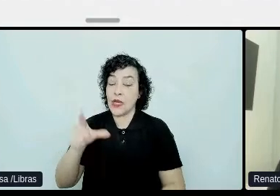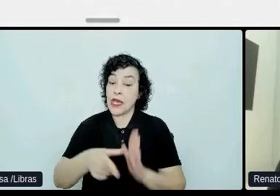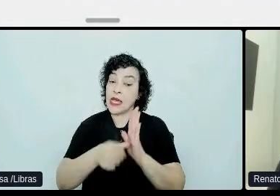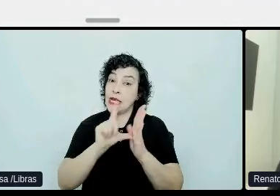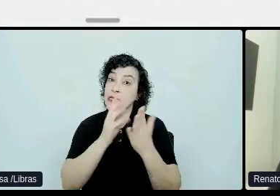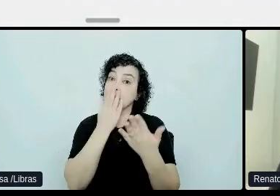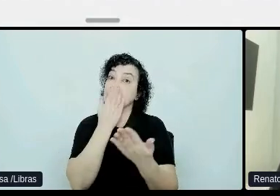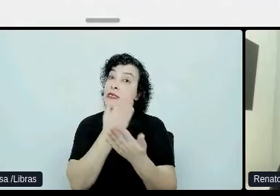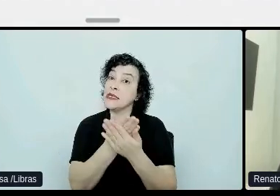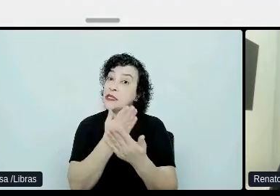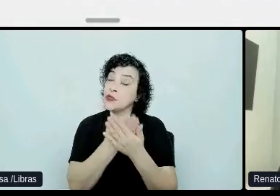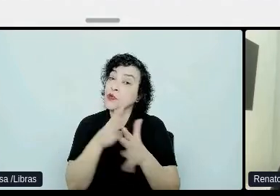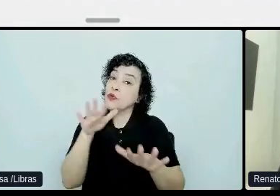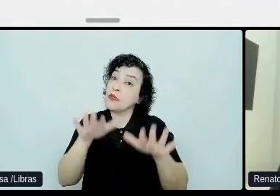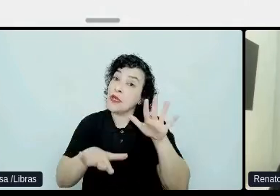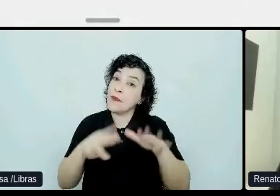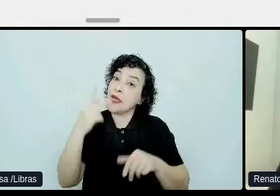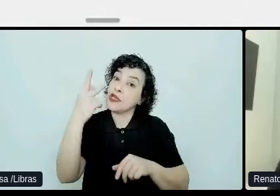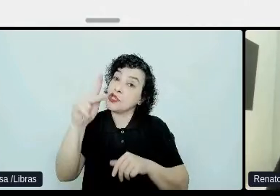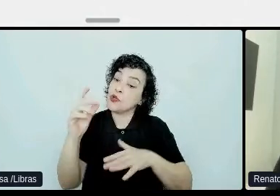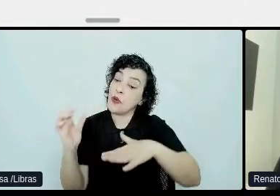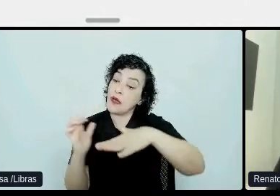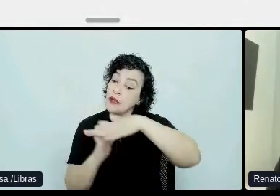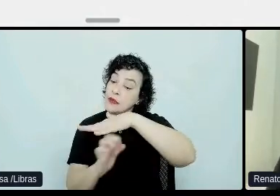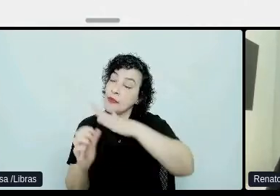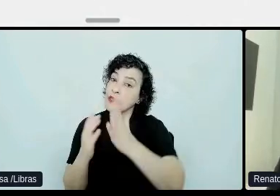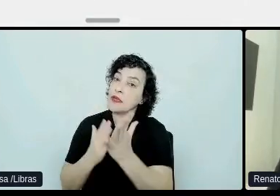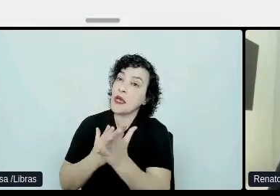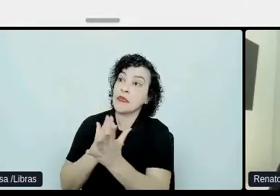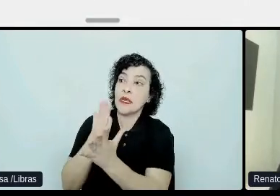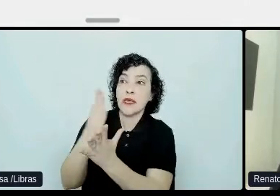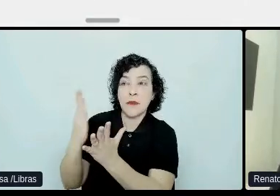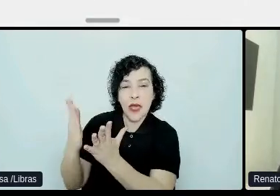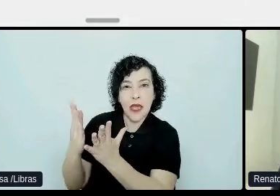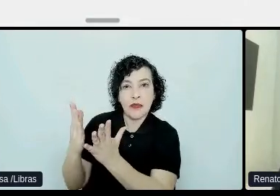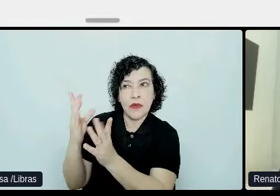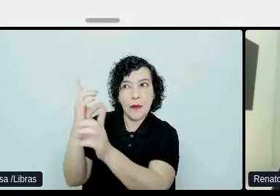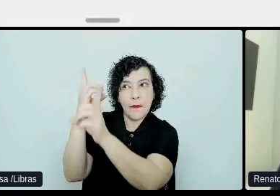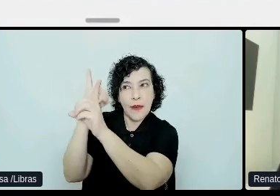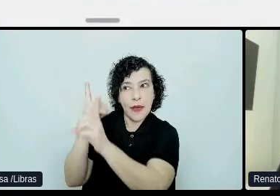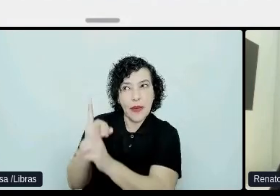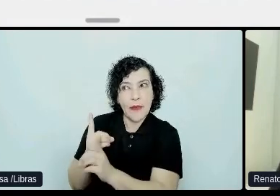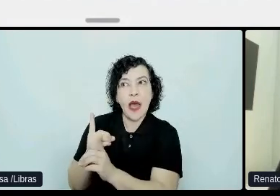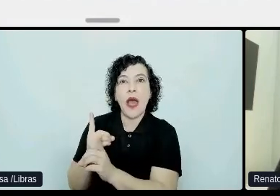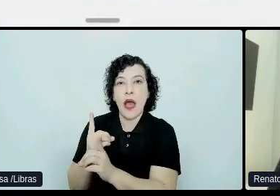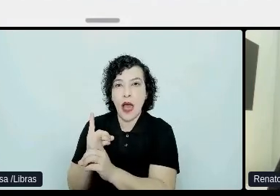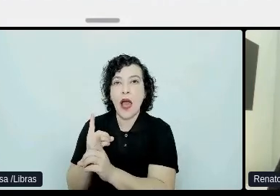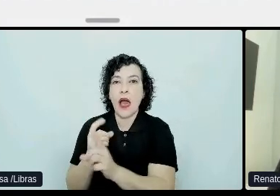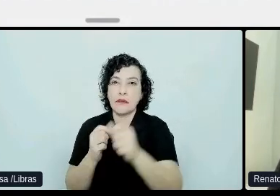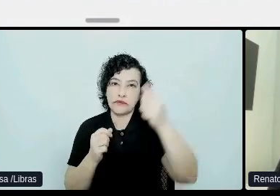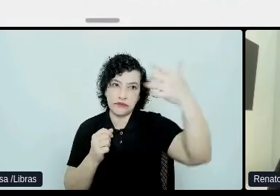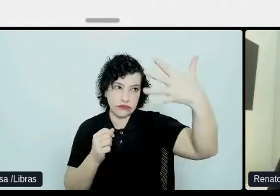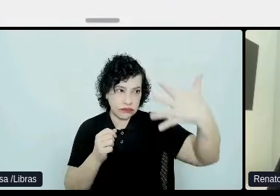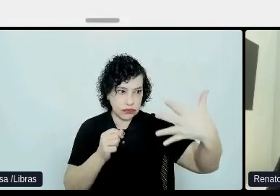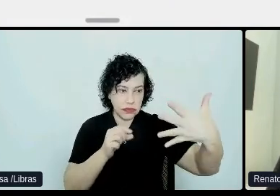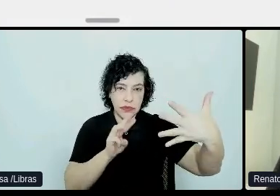seu segmento e fazer esse relacionamento, né, e criar uma camada de priorização dos itens da